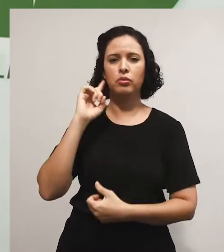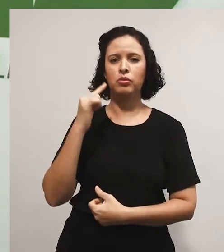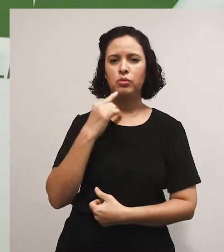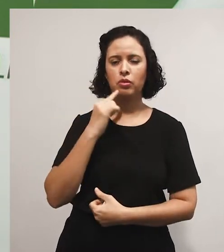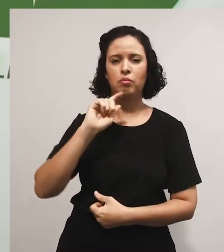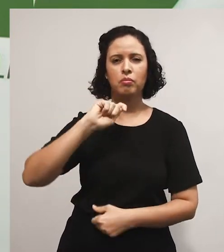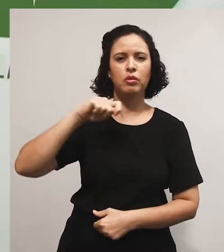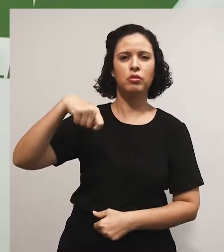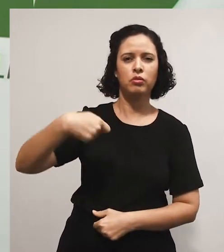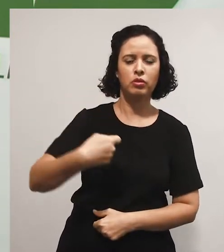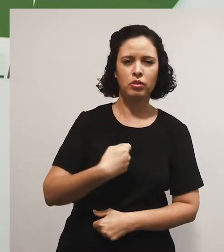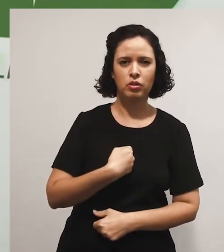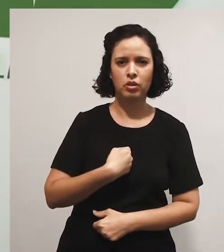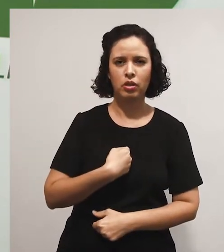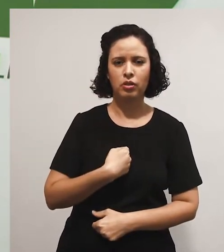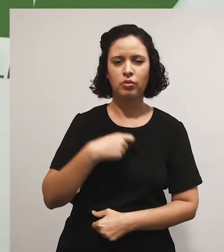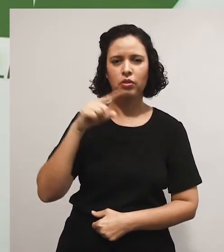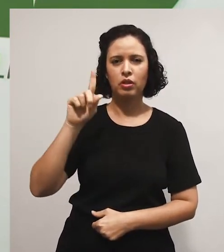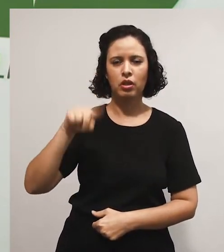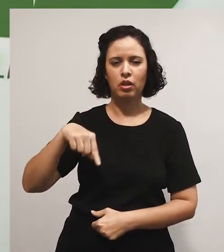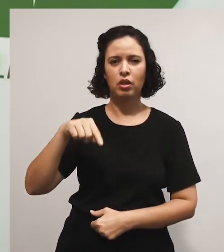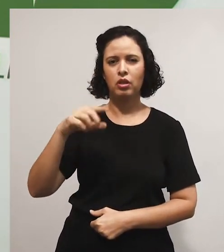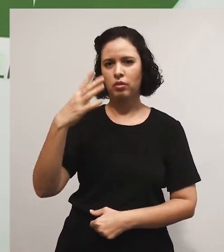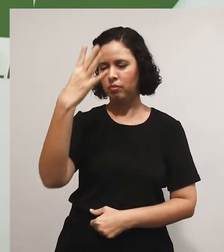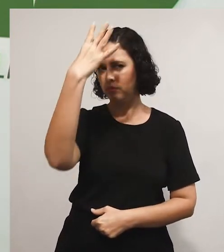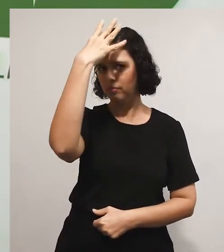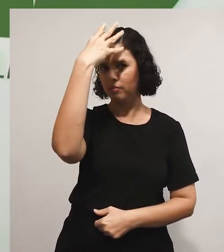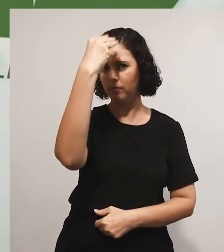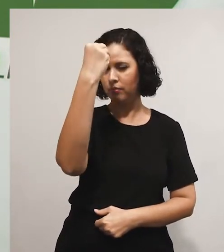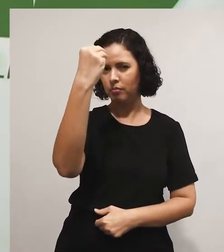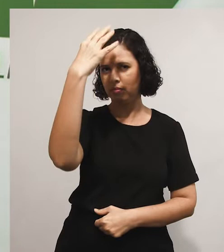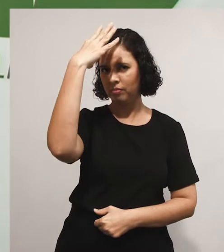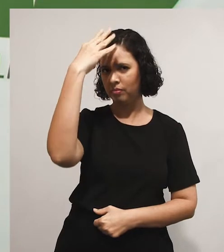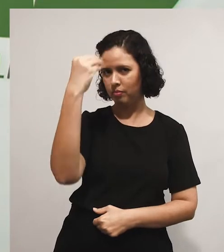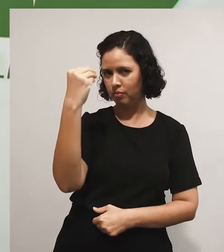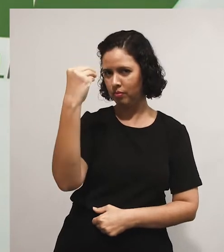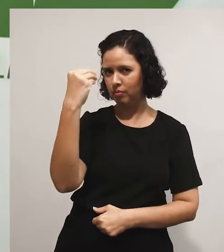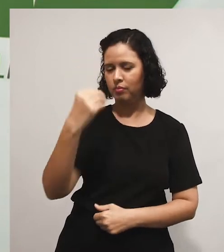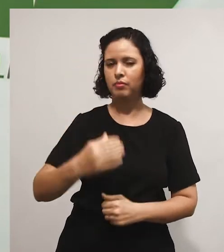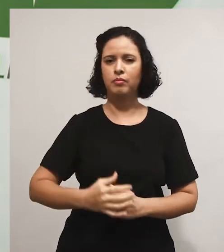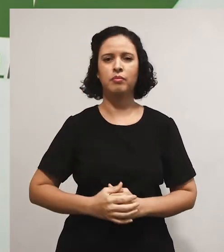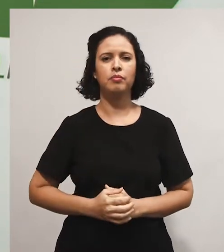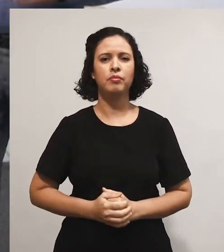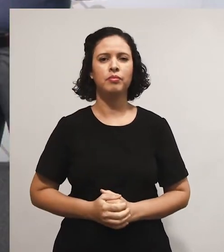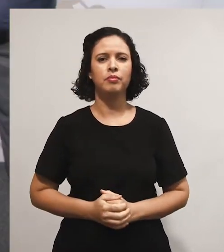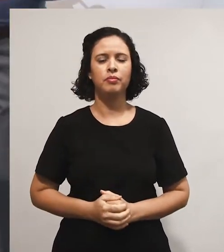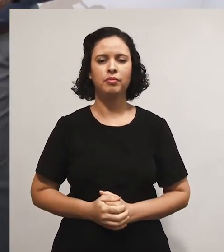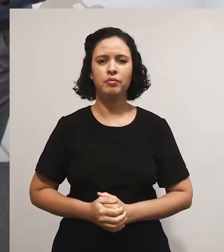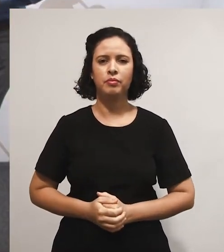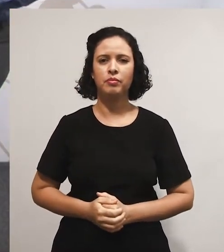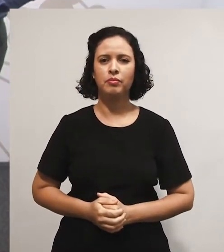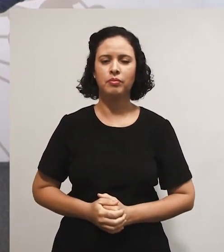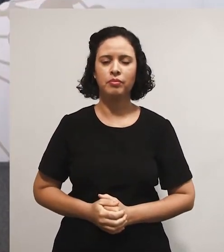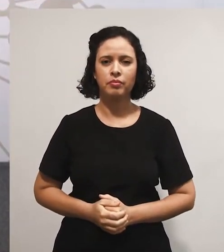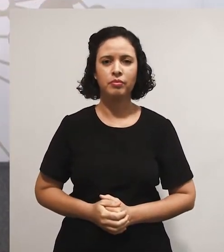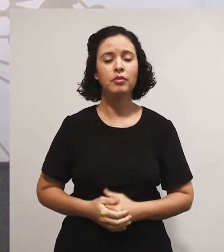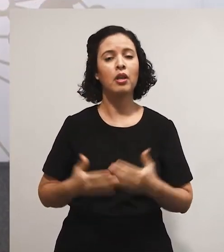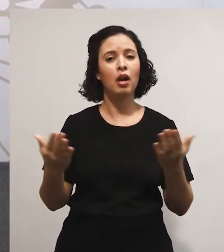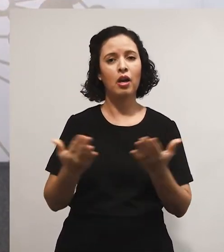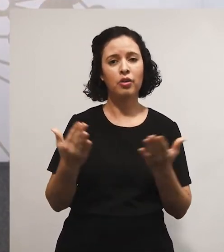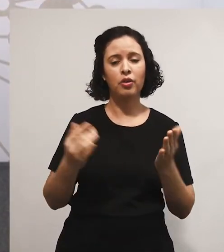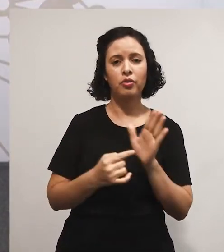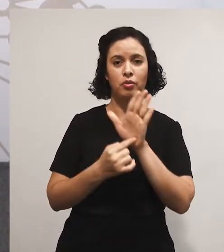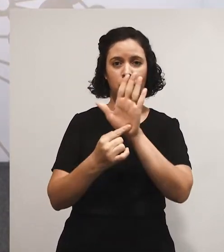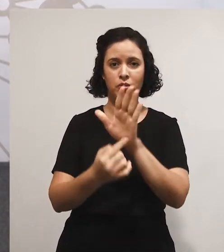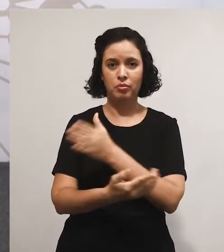símbolo, Meu nome é Geraldo e o meu símbolo é este. Muito bem, agora eu vou